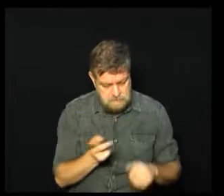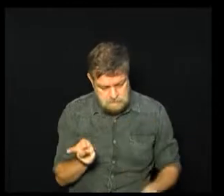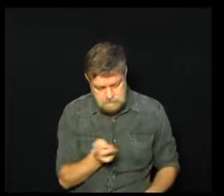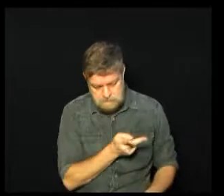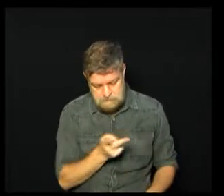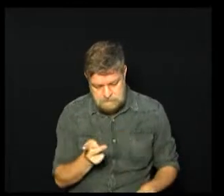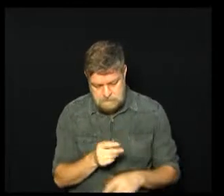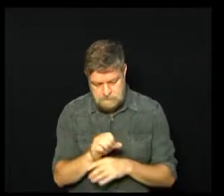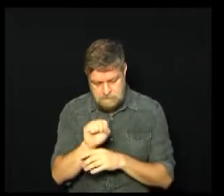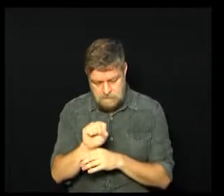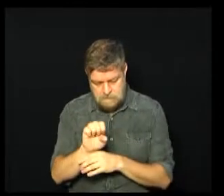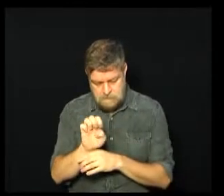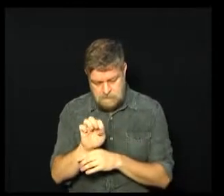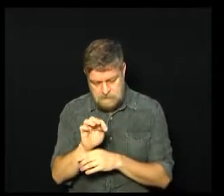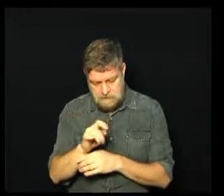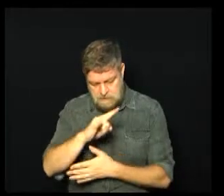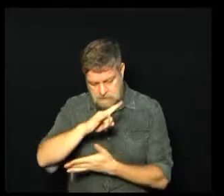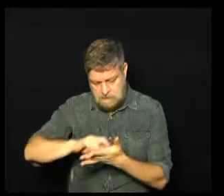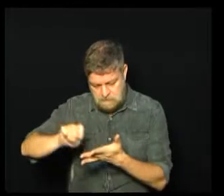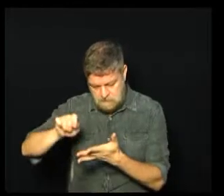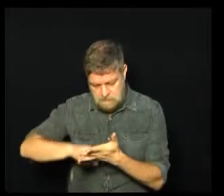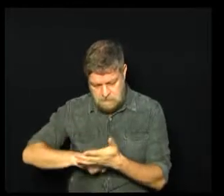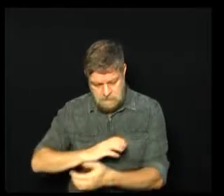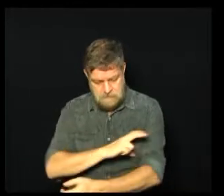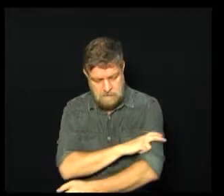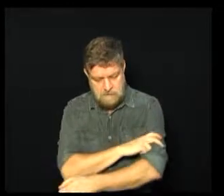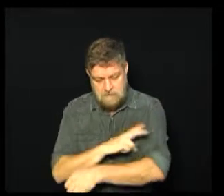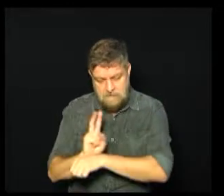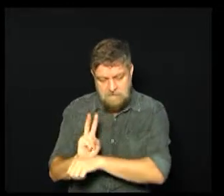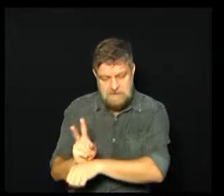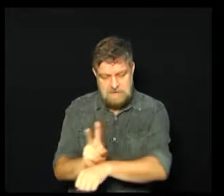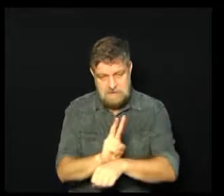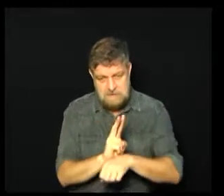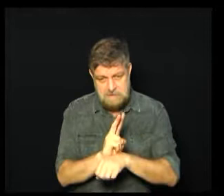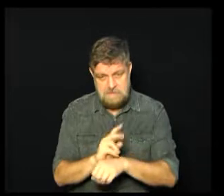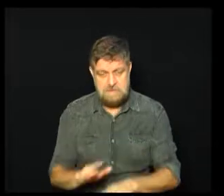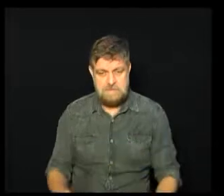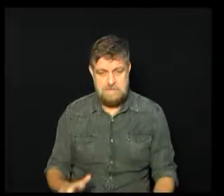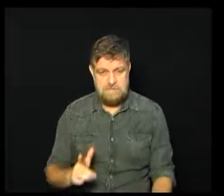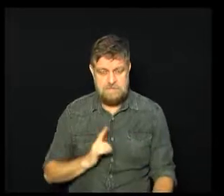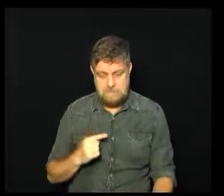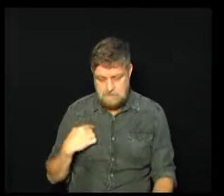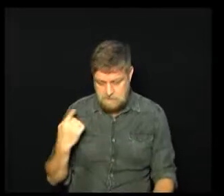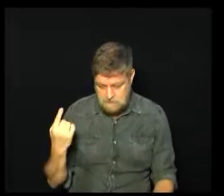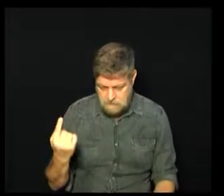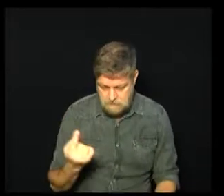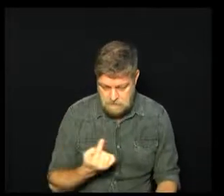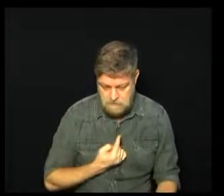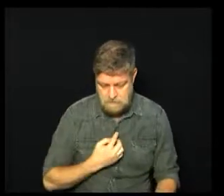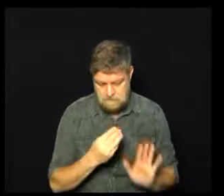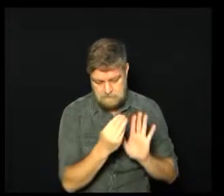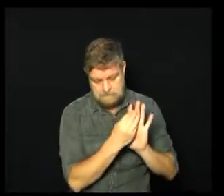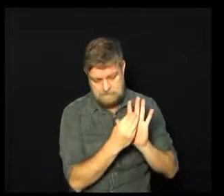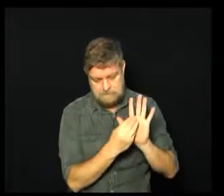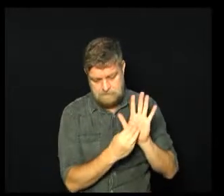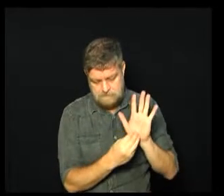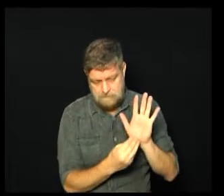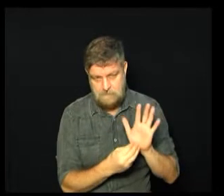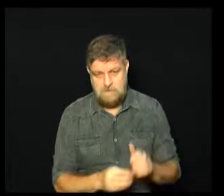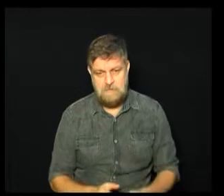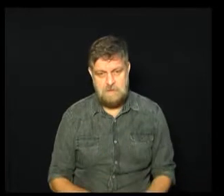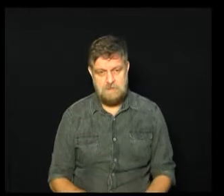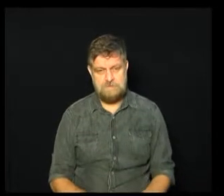CETEC de deliberação e de fiscalização, segundo o que nós colocamos aqui.